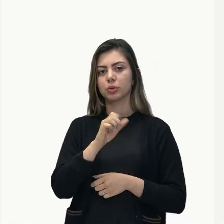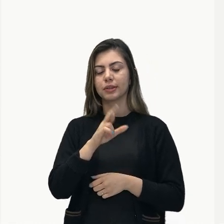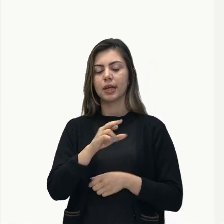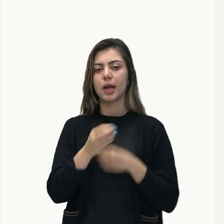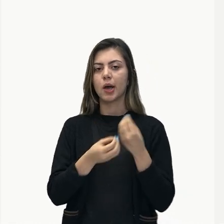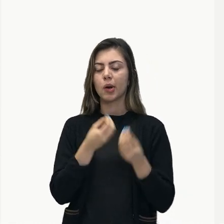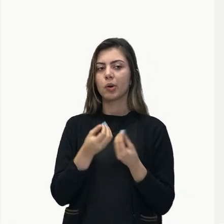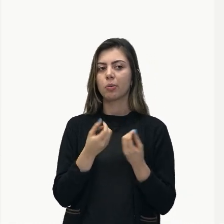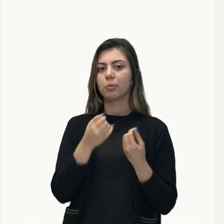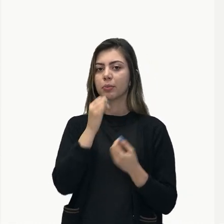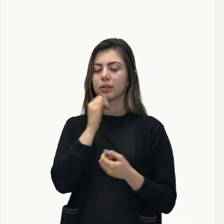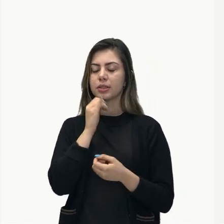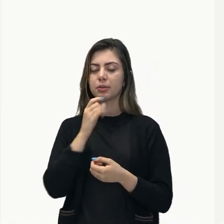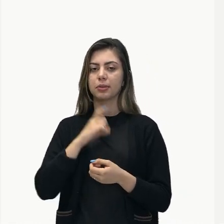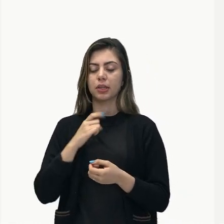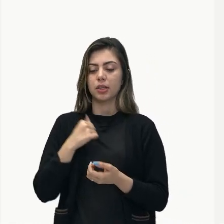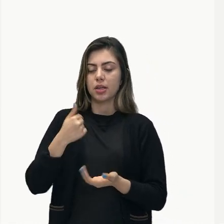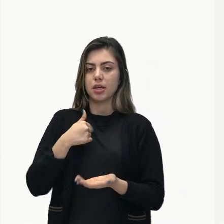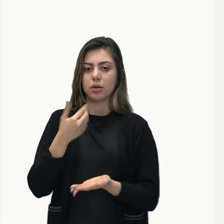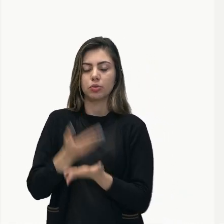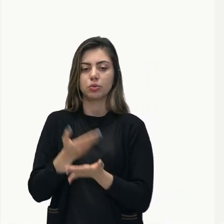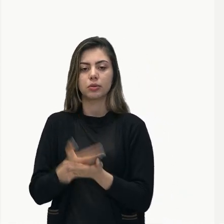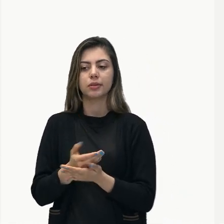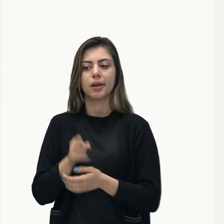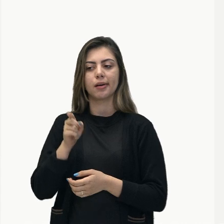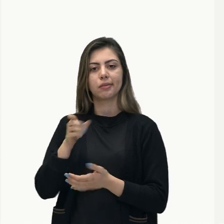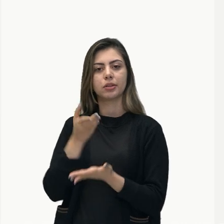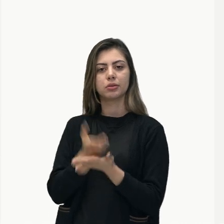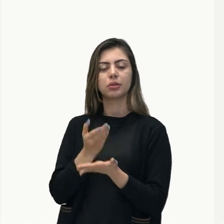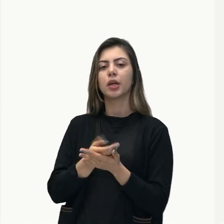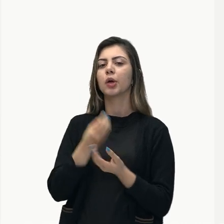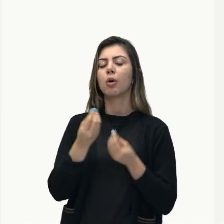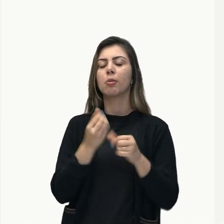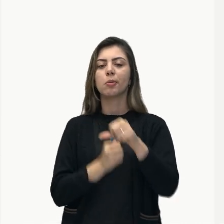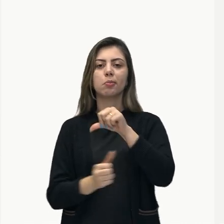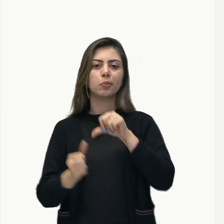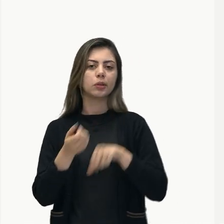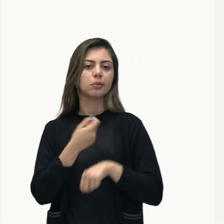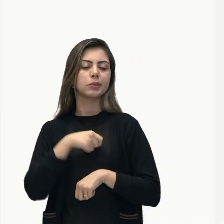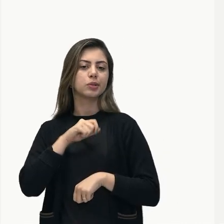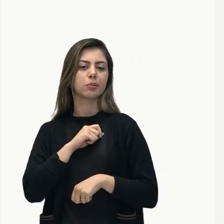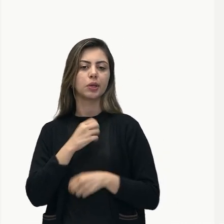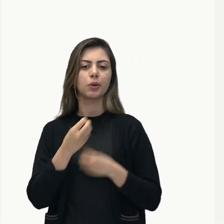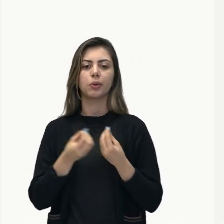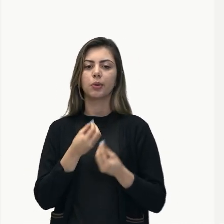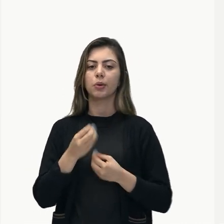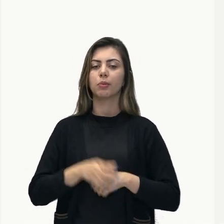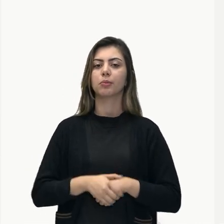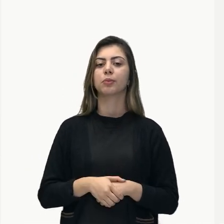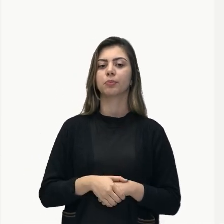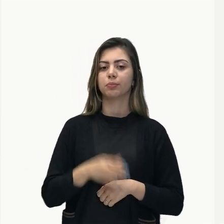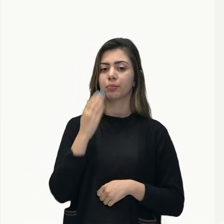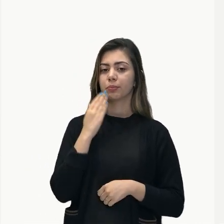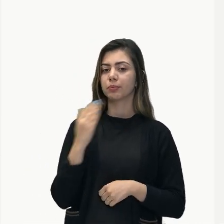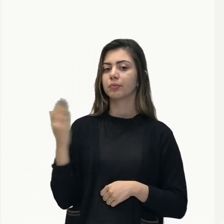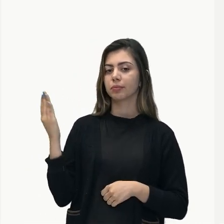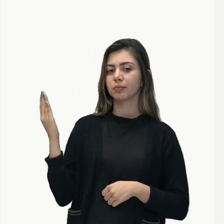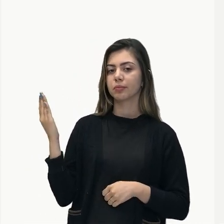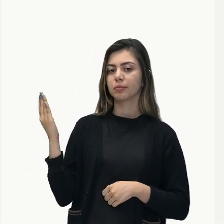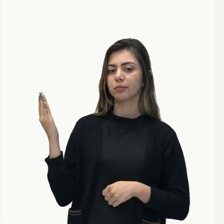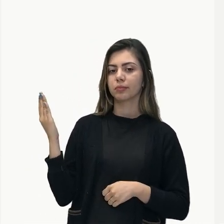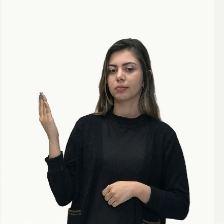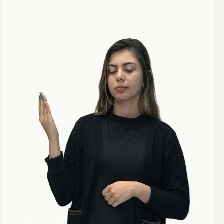tu estudavas. Na língua espanhola, eu estudava, tu estudiabas,